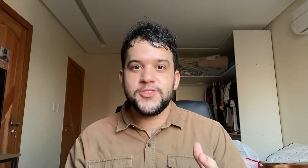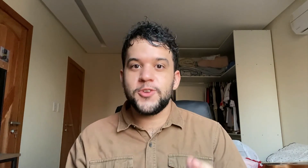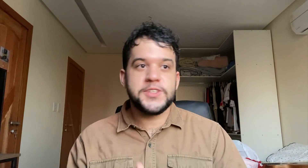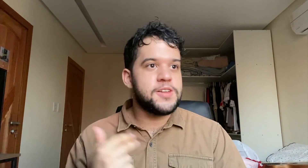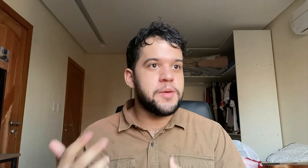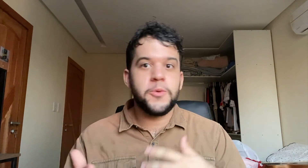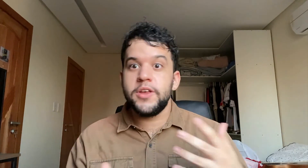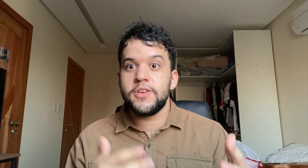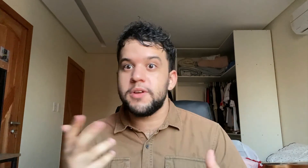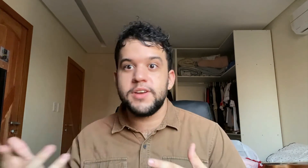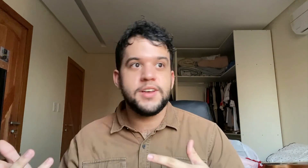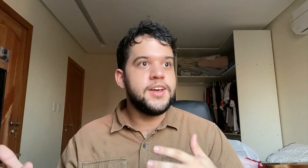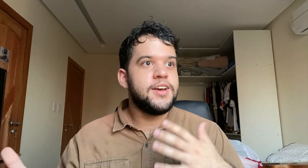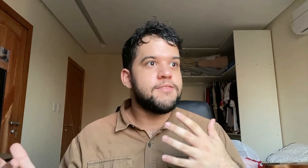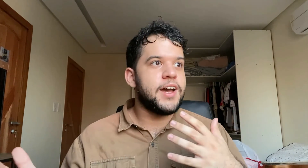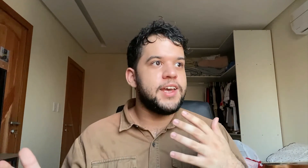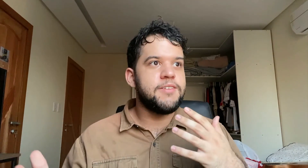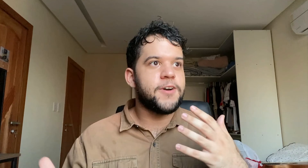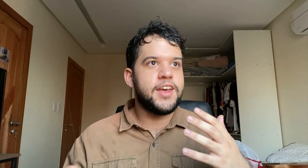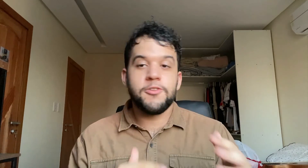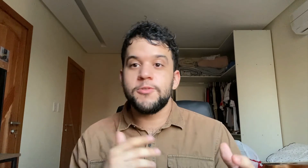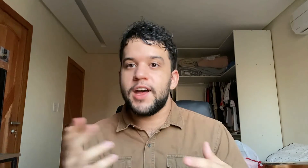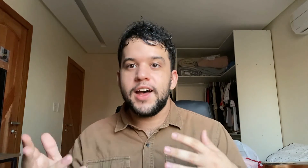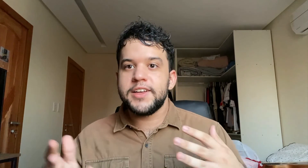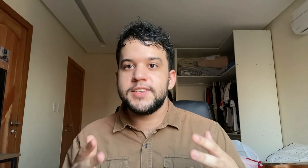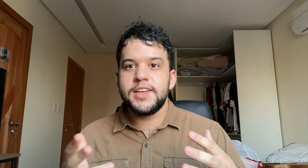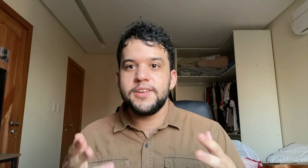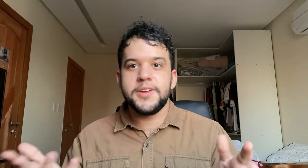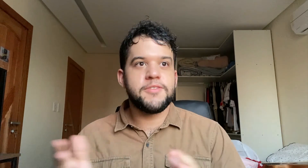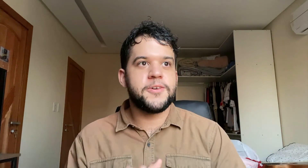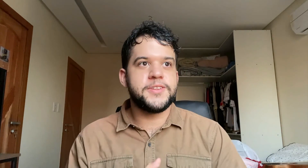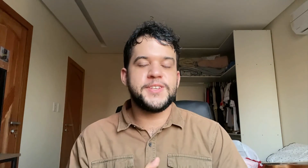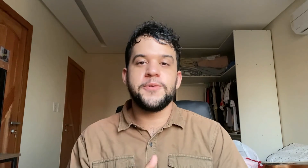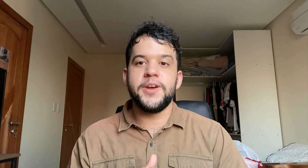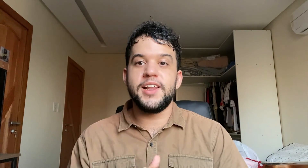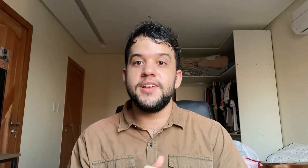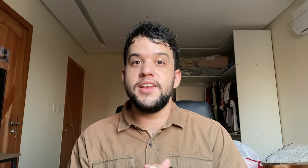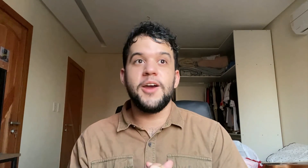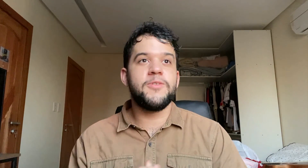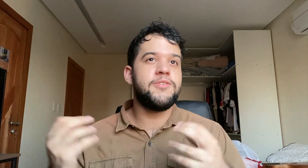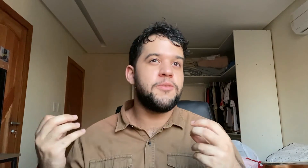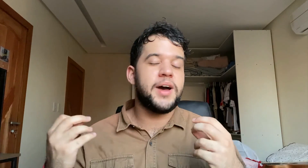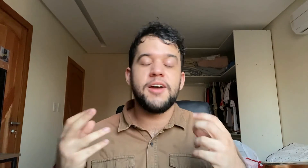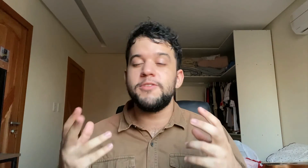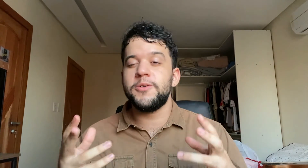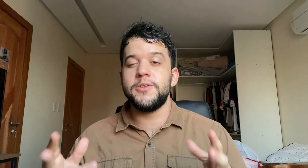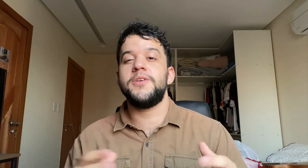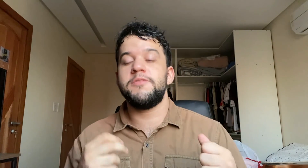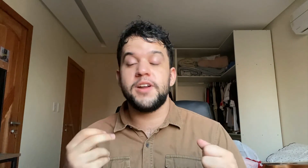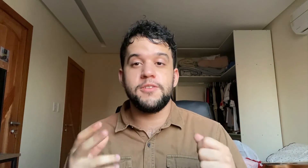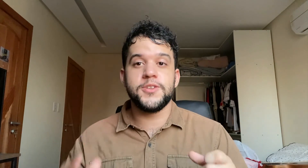terminar essa história, se ele vai morrer, se alguém vai ajudar, o que vai acontecer com ele, e é um livro